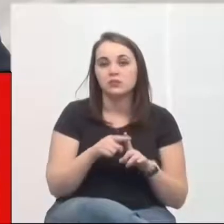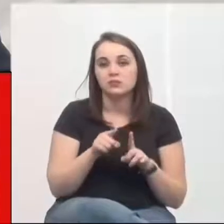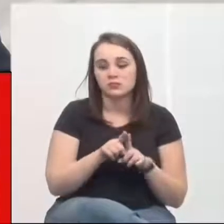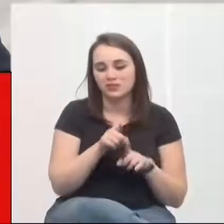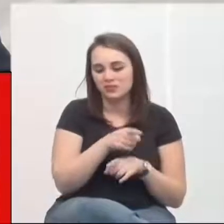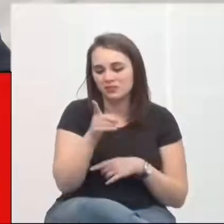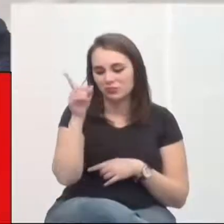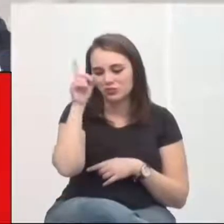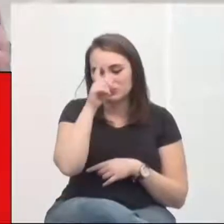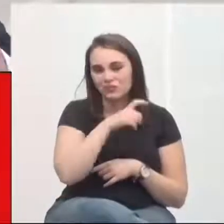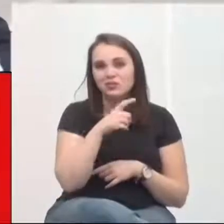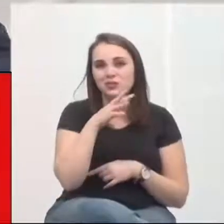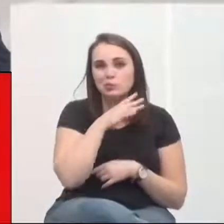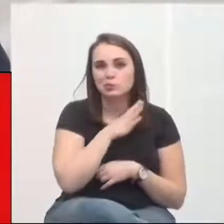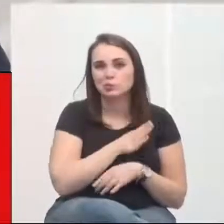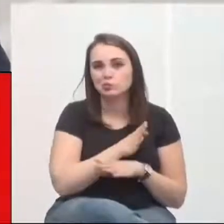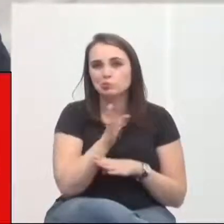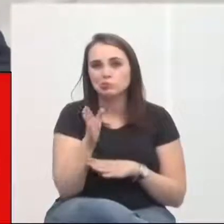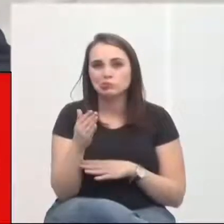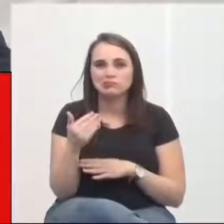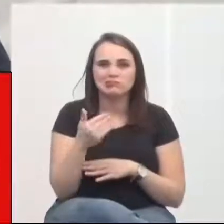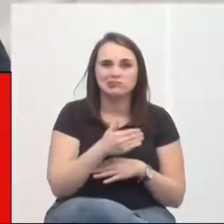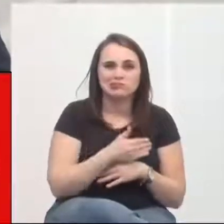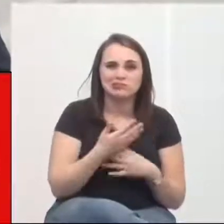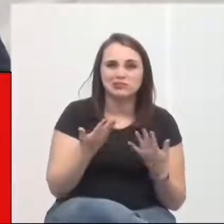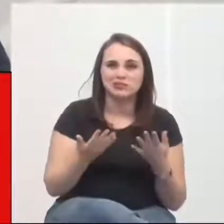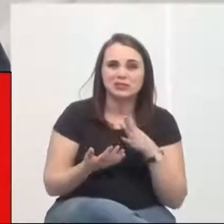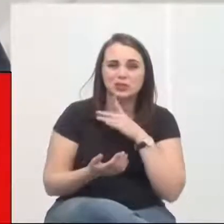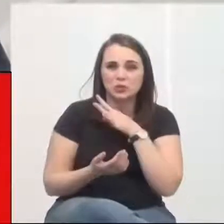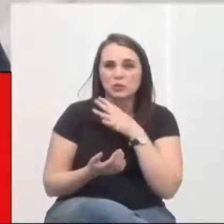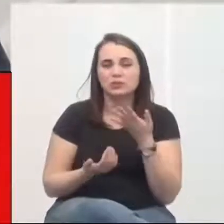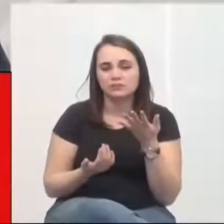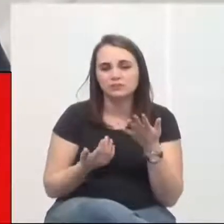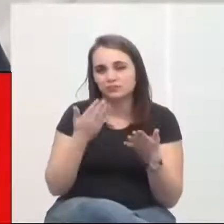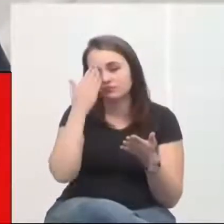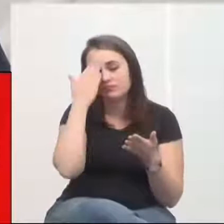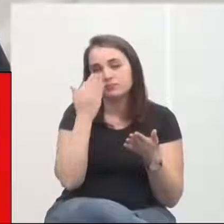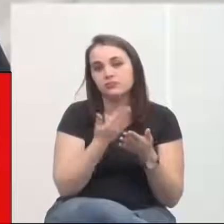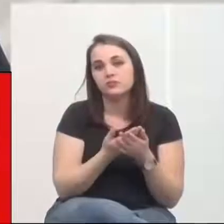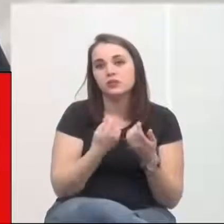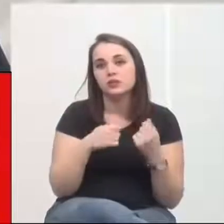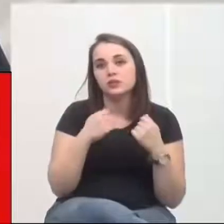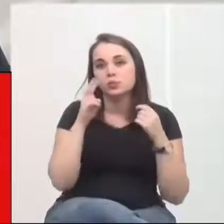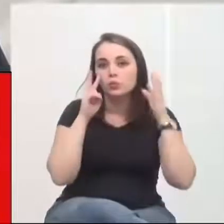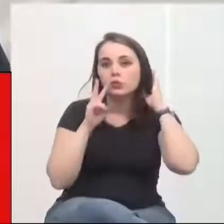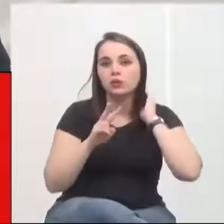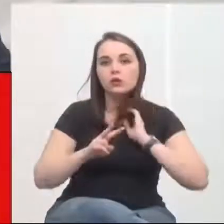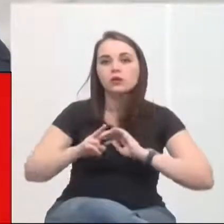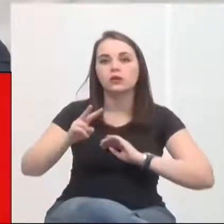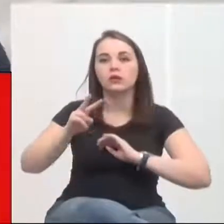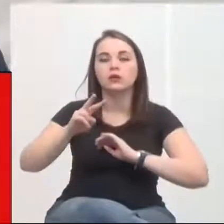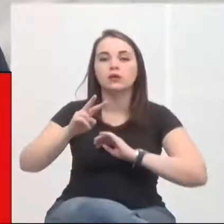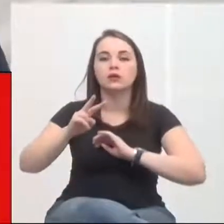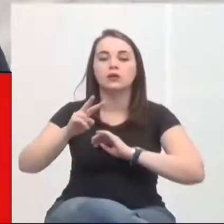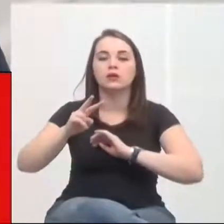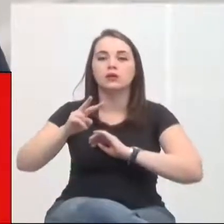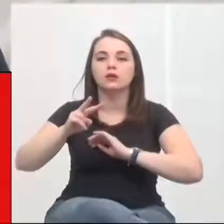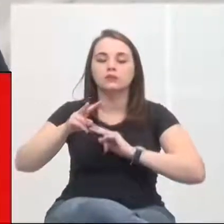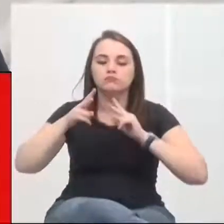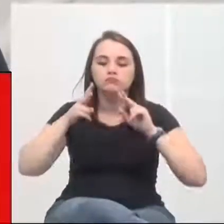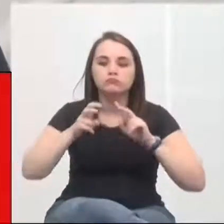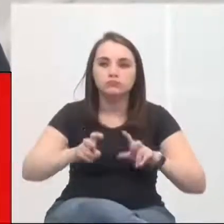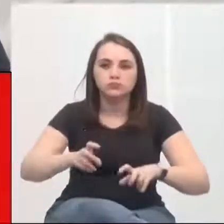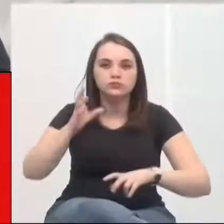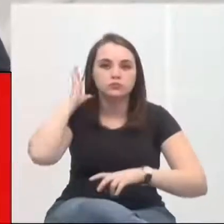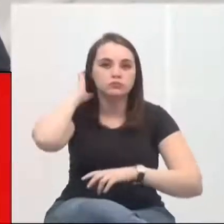ali, muito, né, para sair, entrada de veículos, de pessoas, com certeza terá um olhar bem profundo, né, bem crítico do nosso